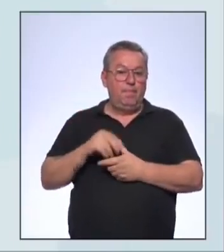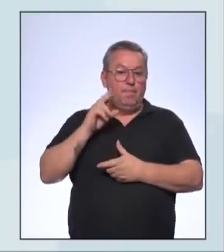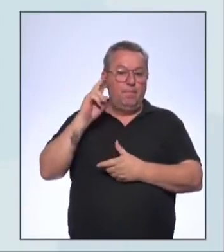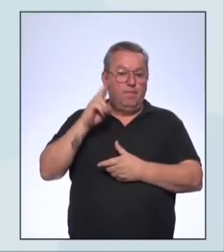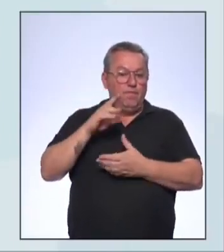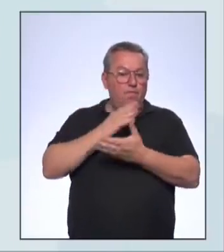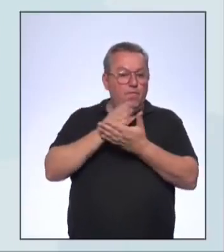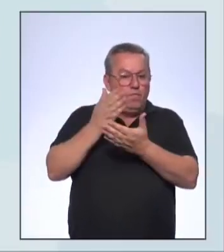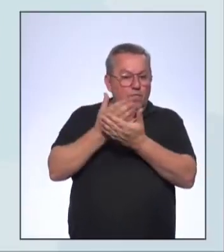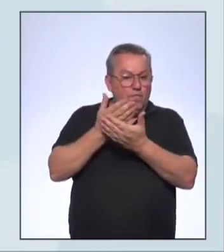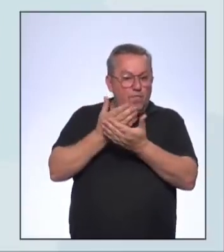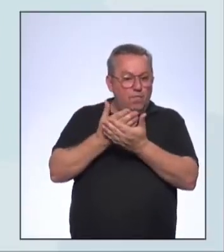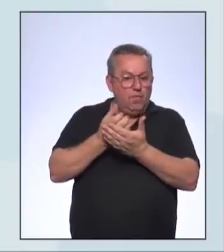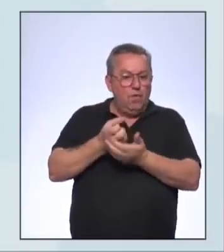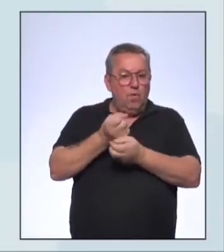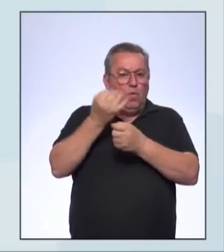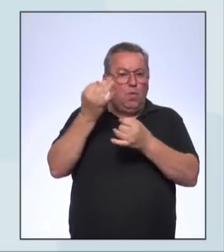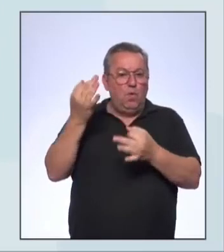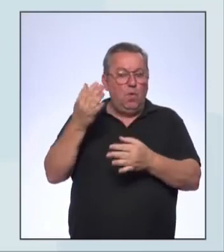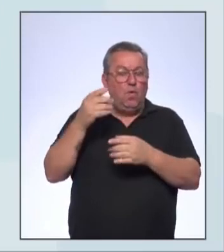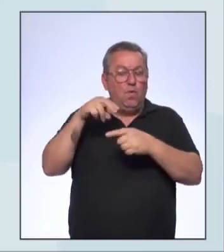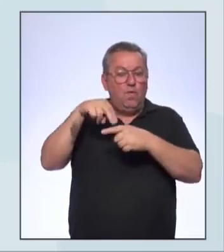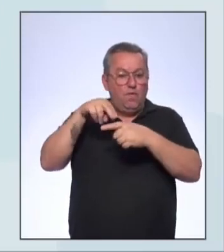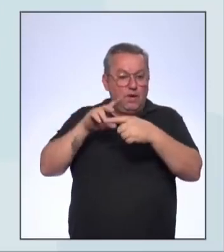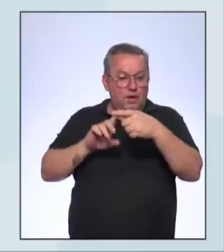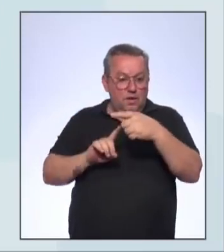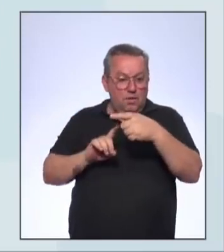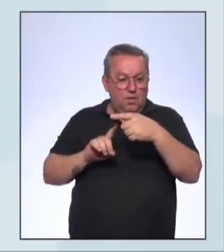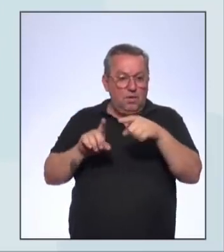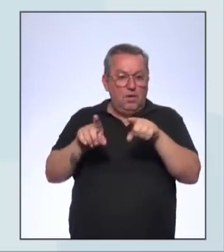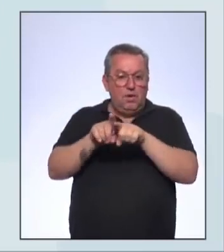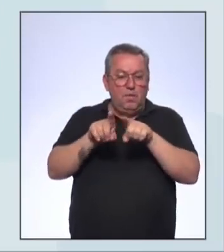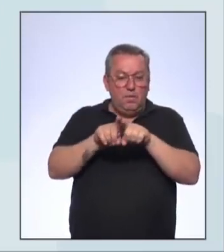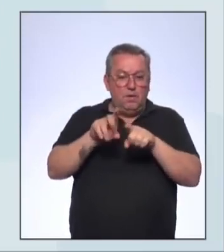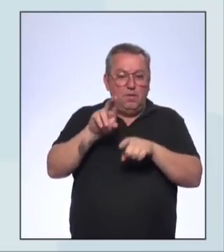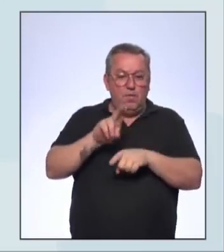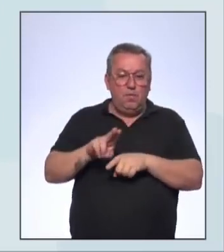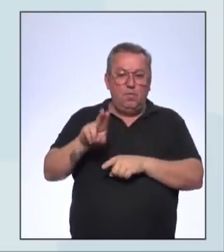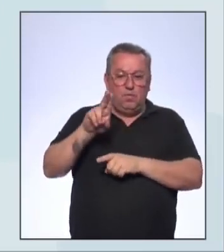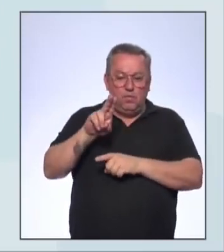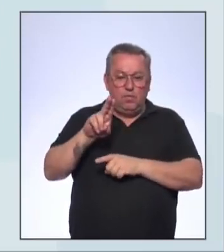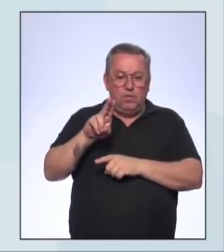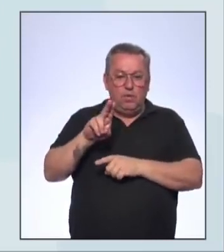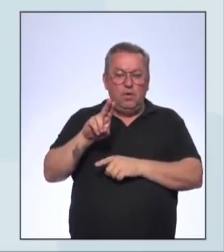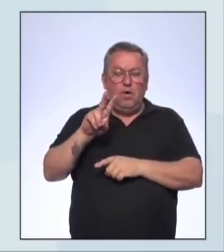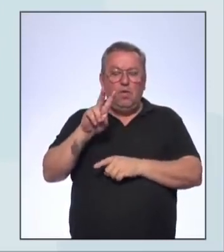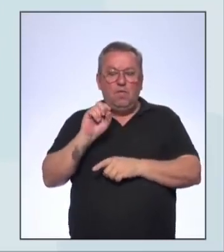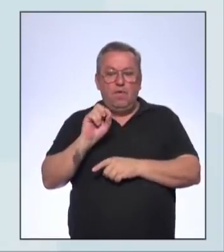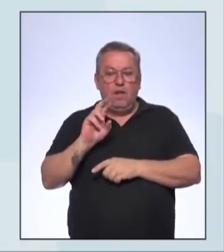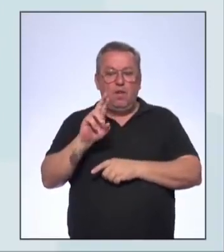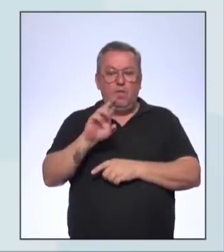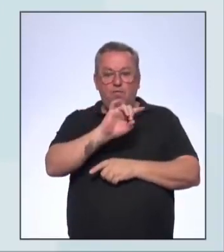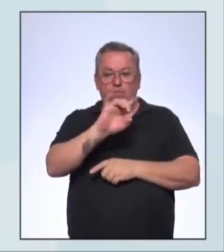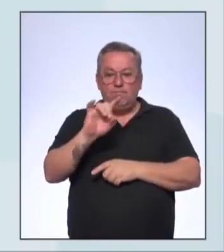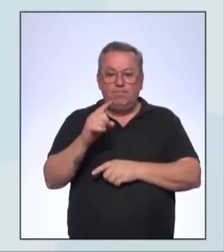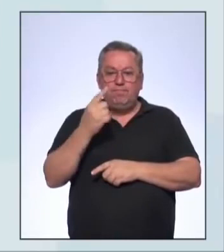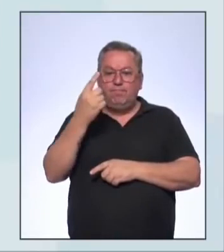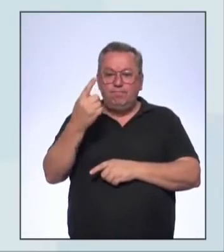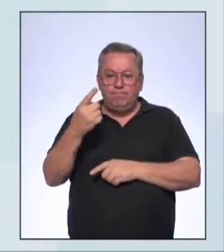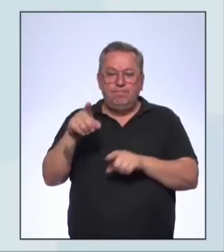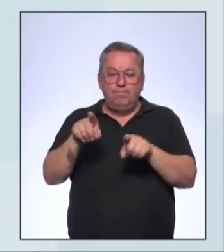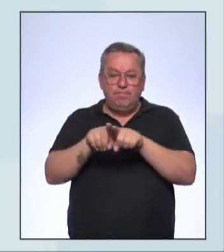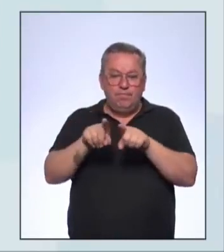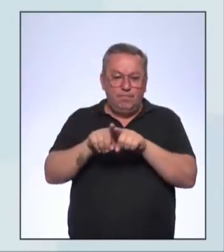lá no comecinho da aula algumas operações com a fração. Então, vimos a questão lá do valor de cada um ia receber